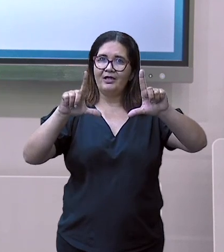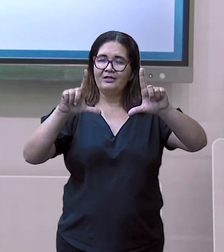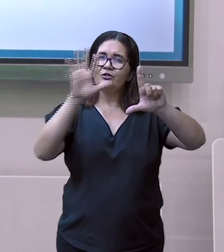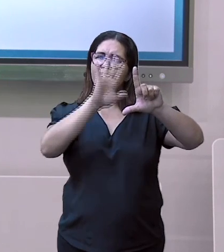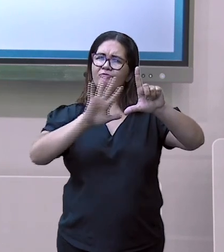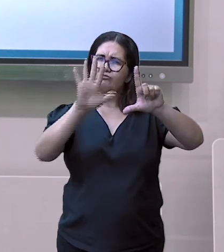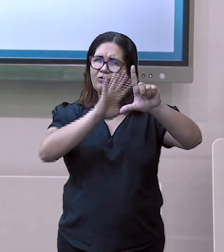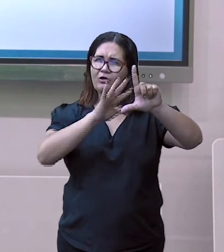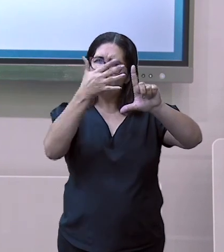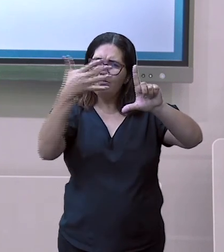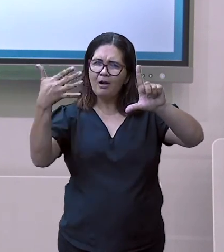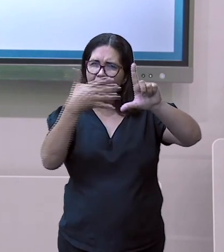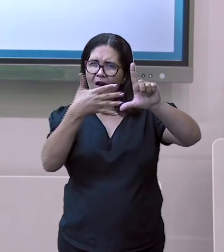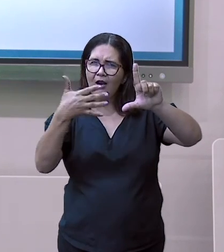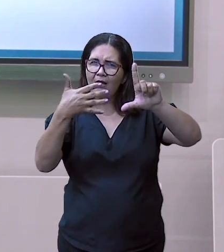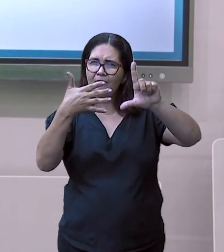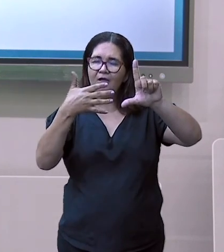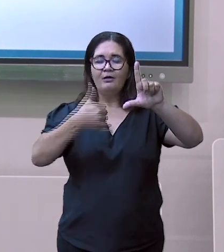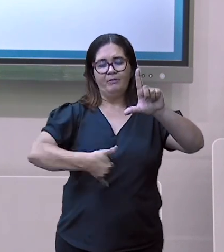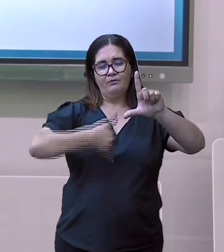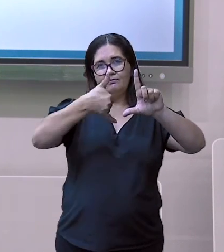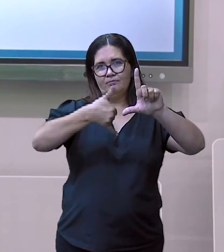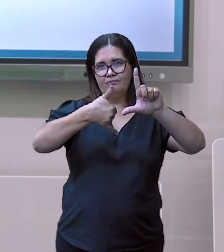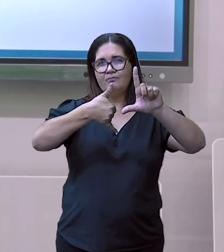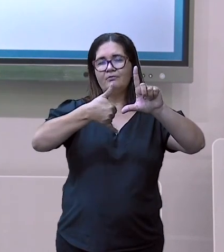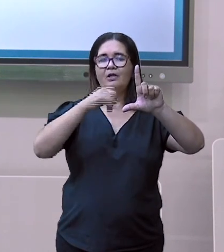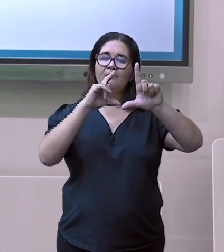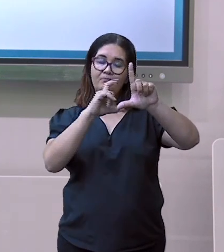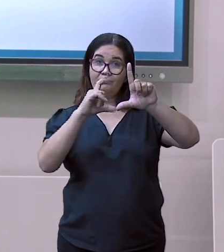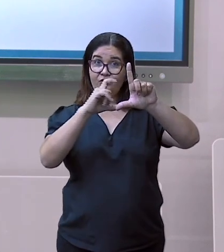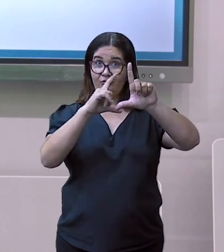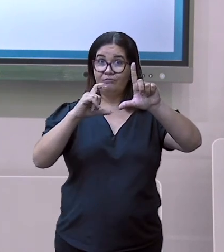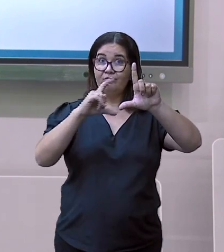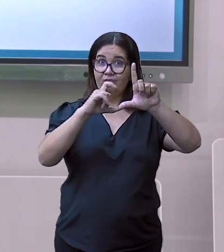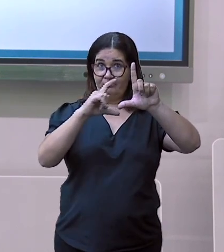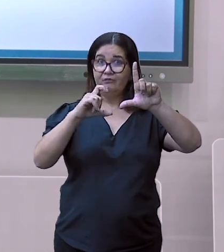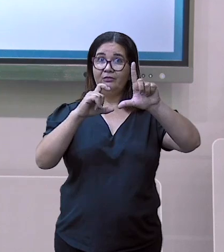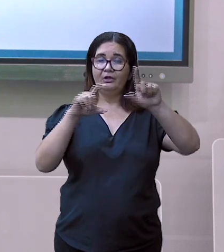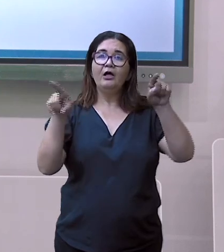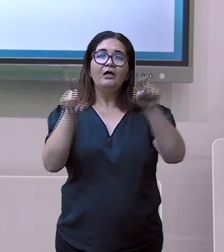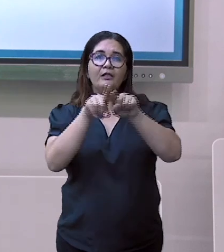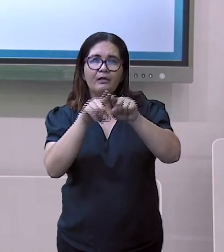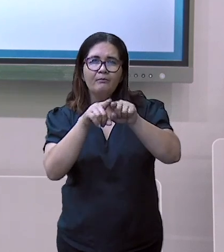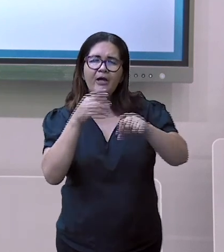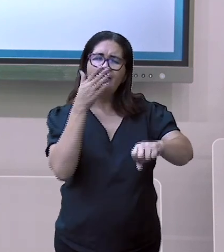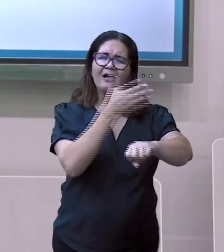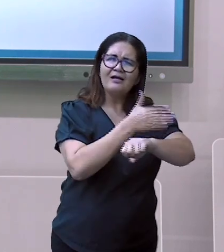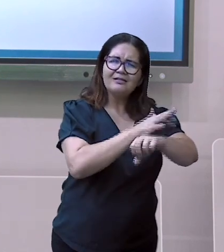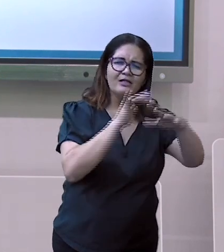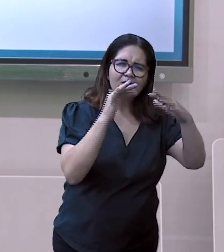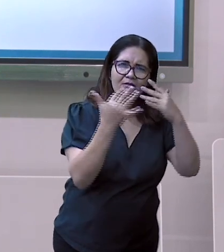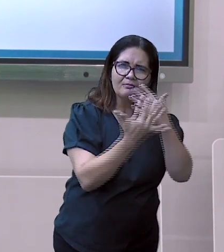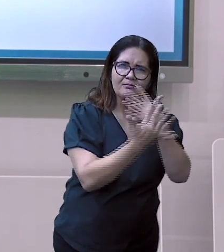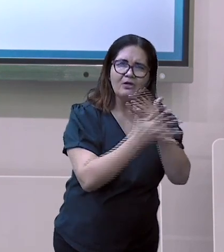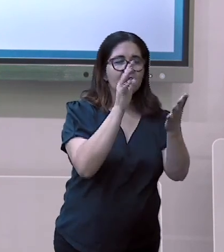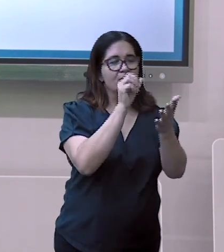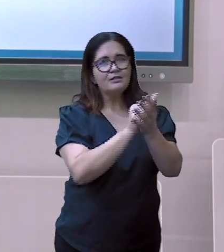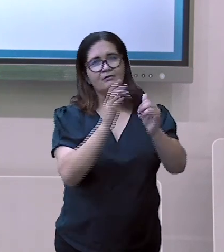SMED-GV, aponte a câmera do seu celular na imagem que aparece no canto da tela. Acesse nossas redes